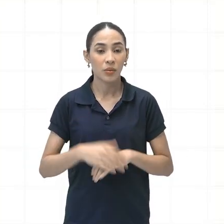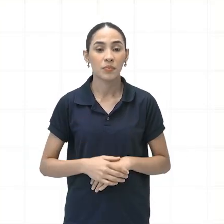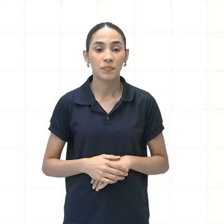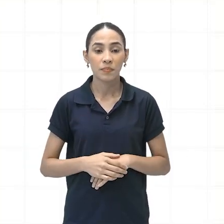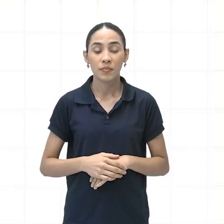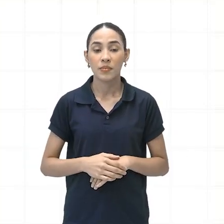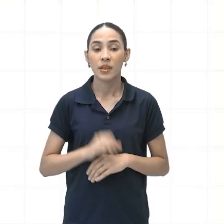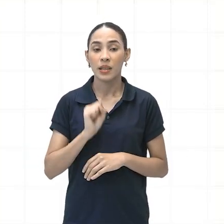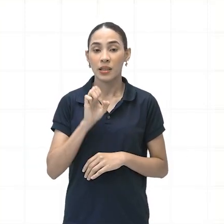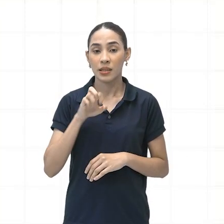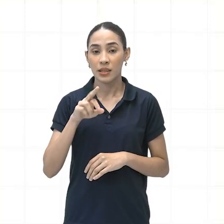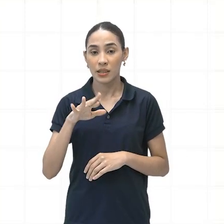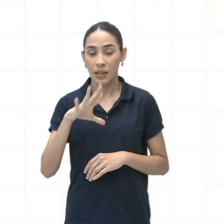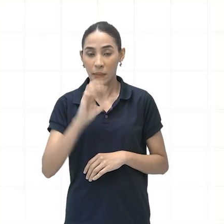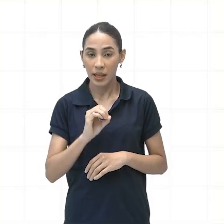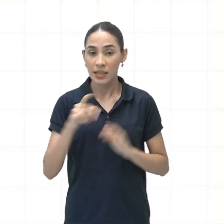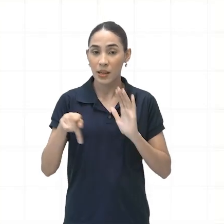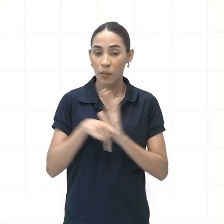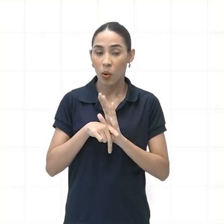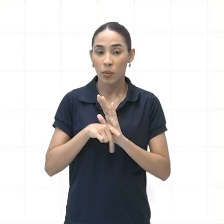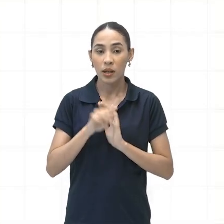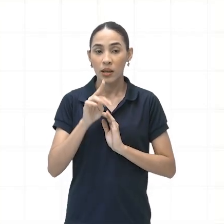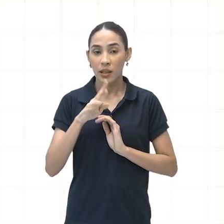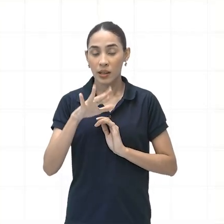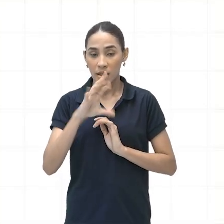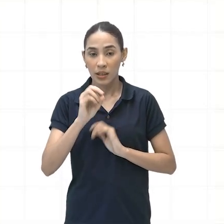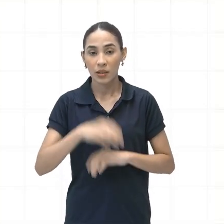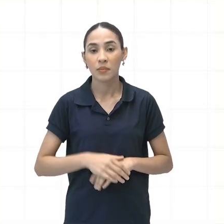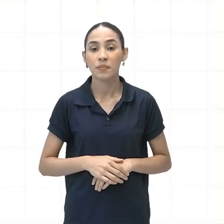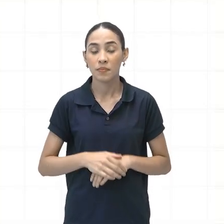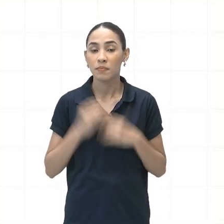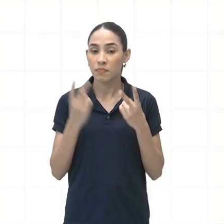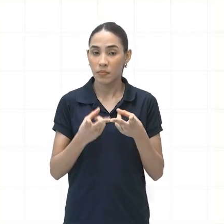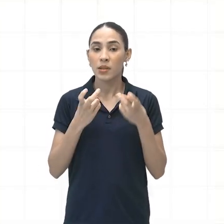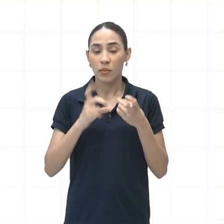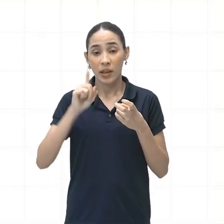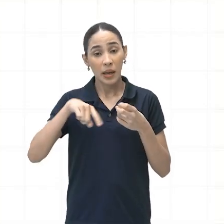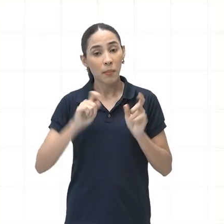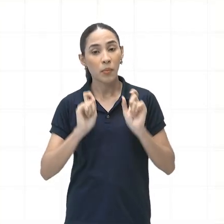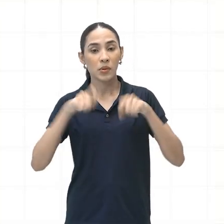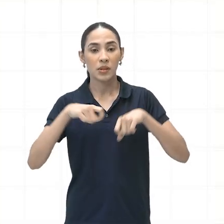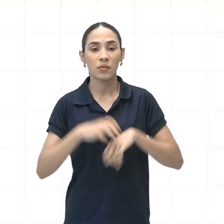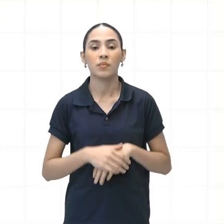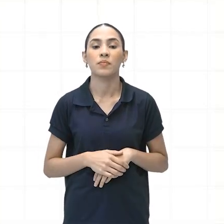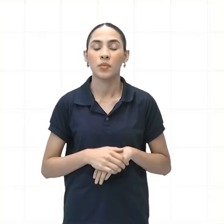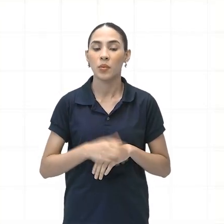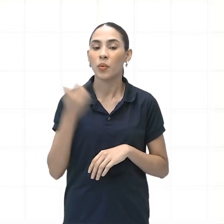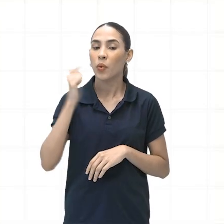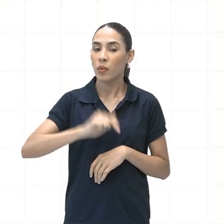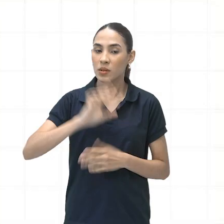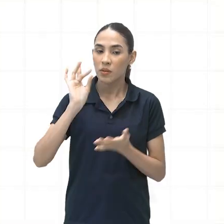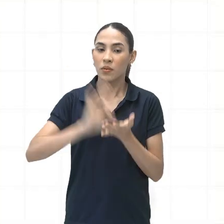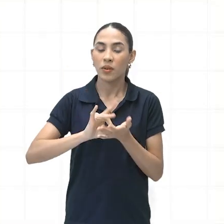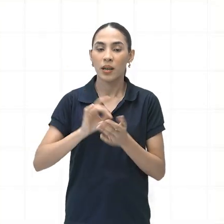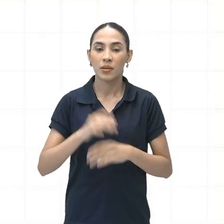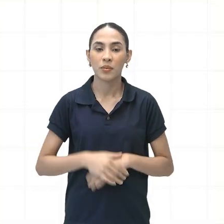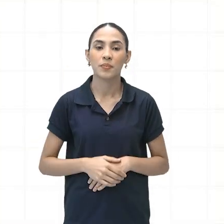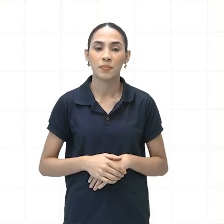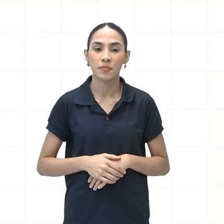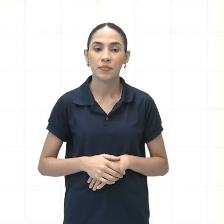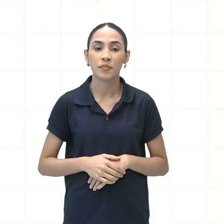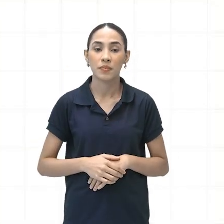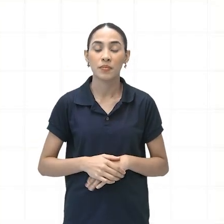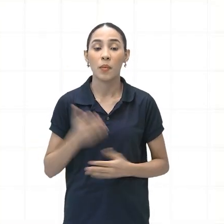dessa semelhança de triângulos, né, que ele viu que era possível, ele conseguiu aplicar aí